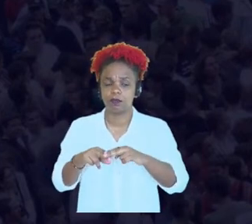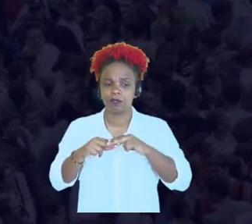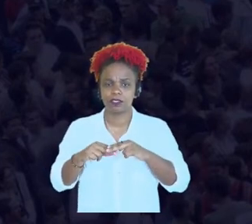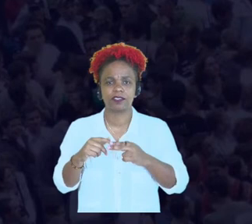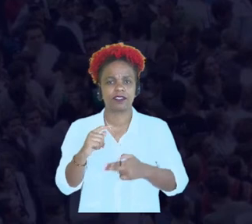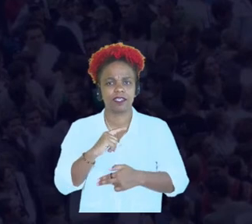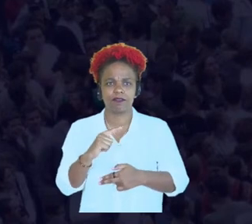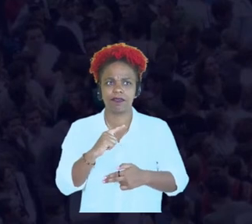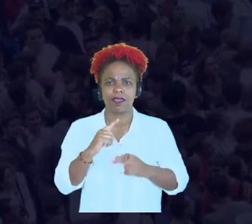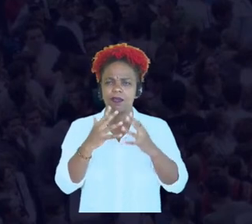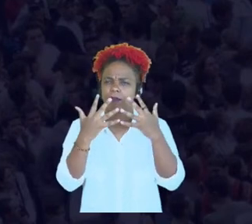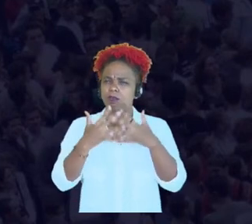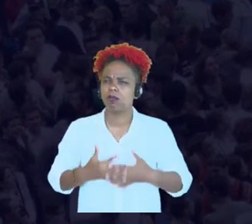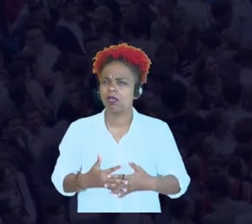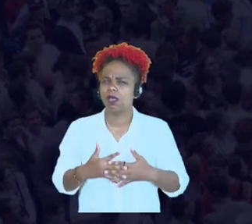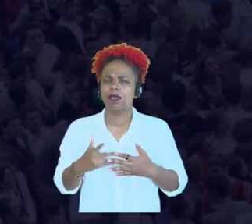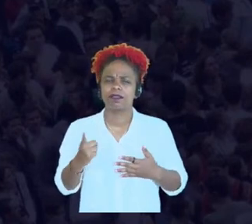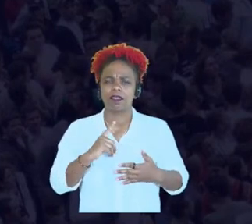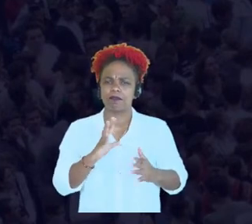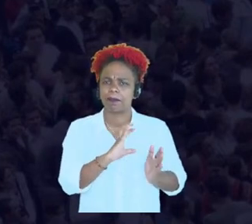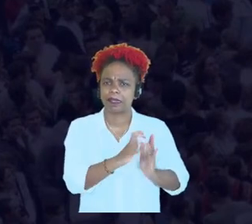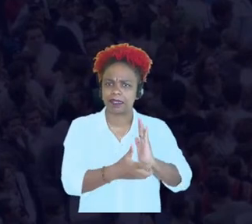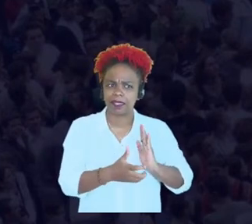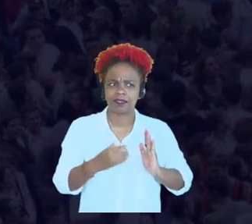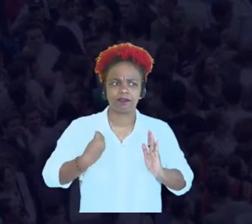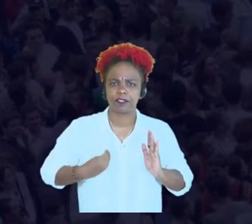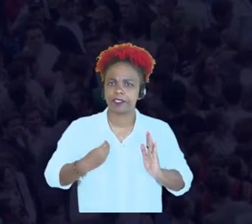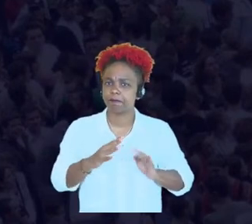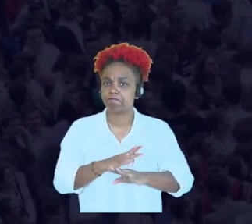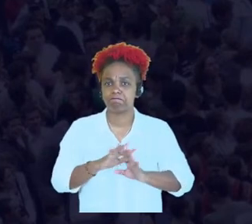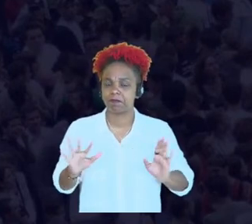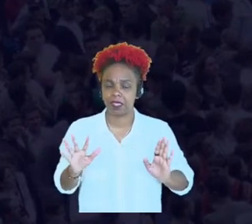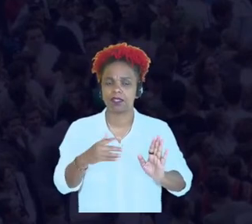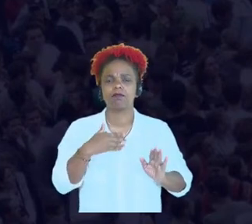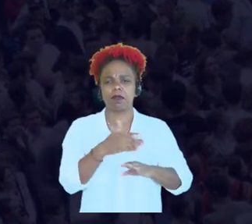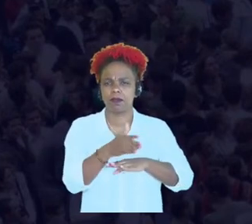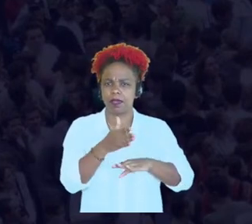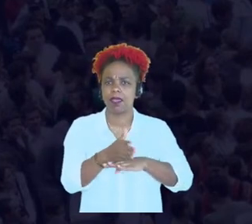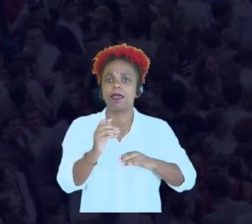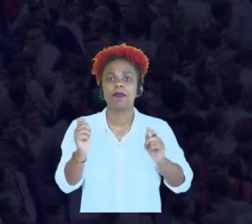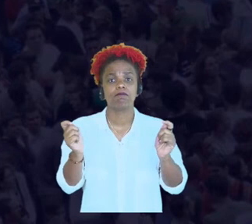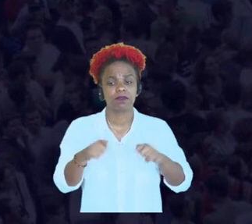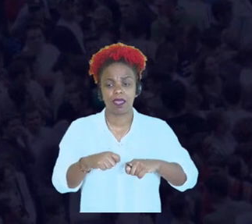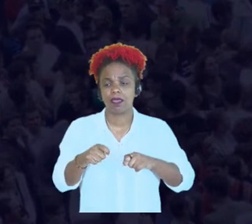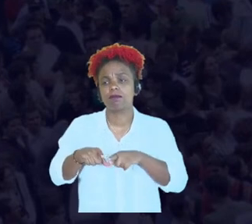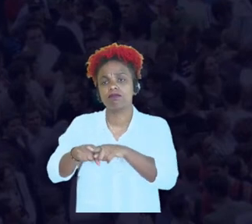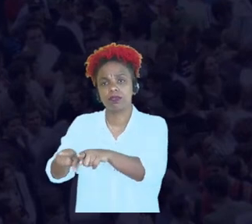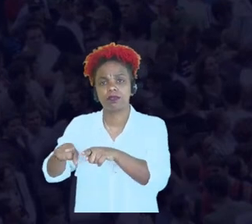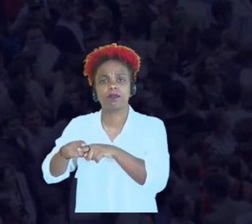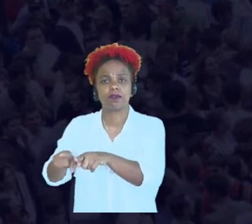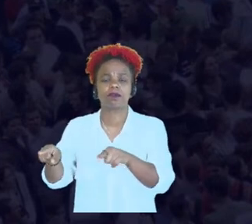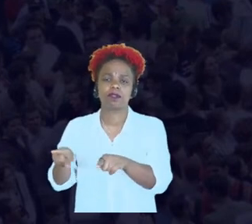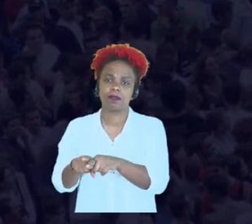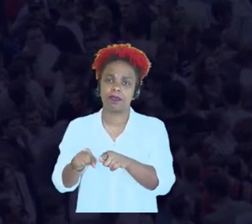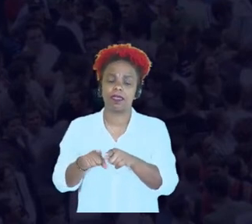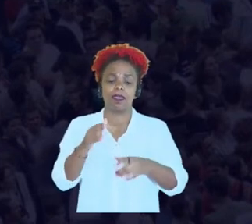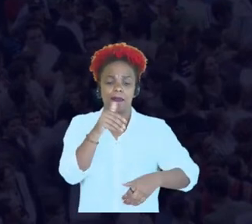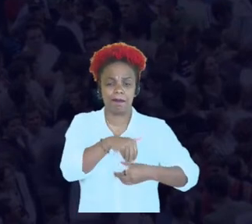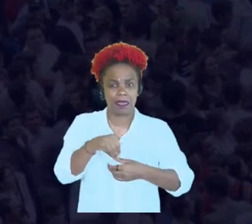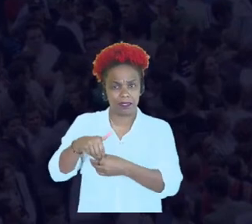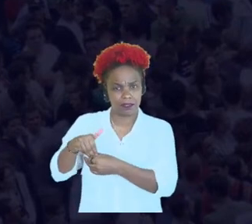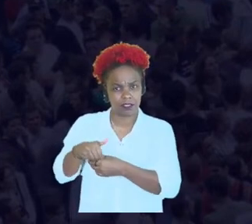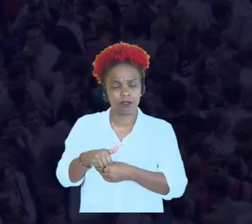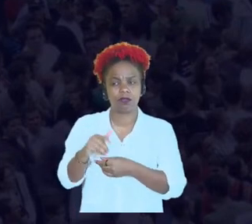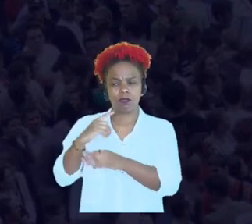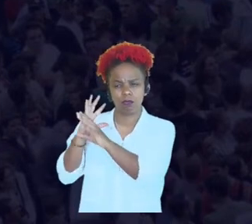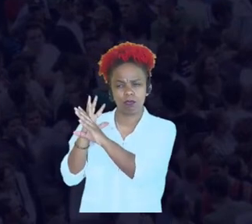partido. Esse número mínimo de representantes ou o número mínimo de votos que o partido passa a ter que ter